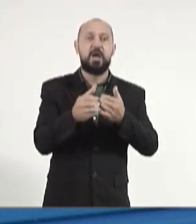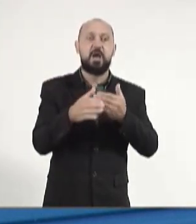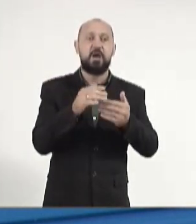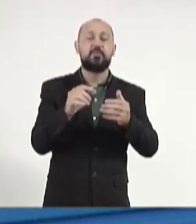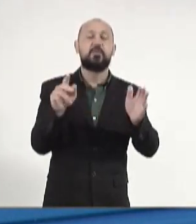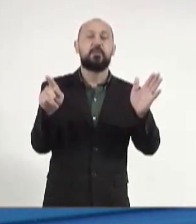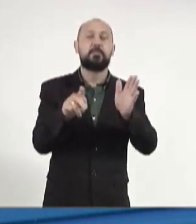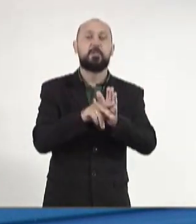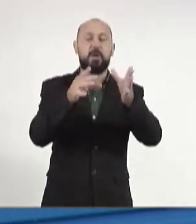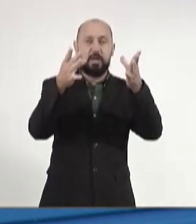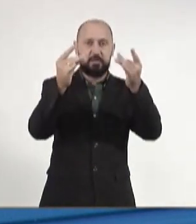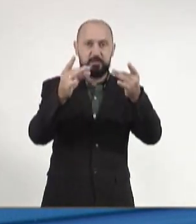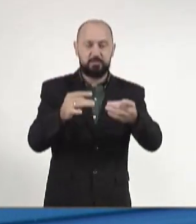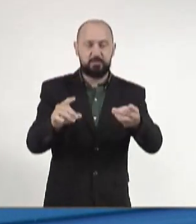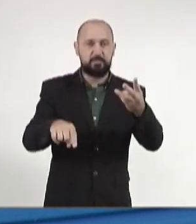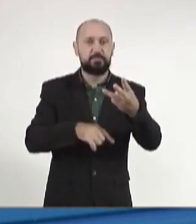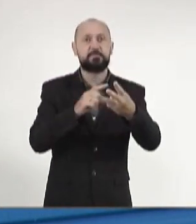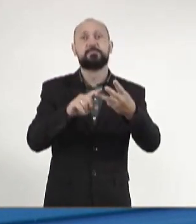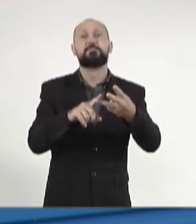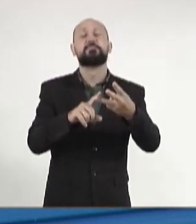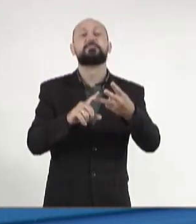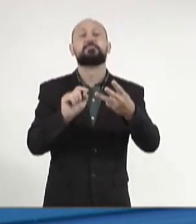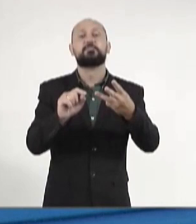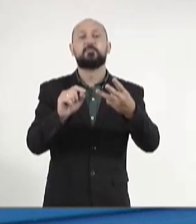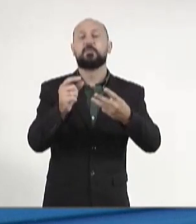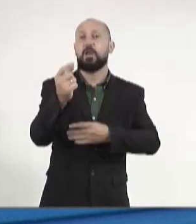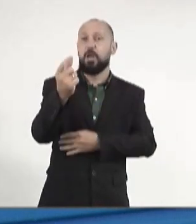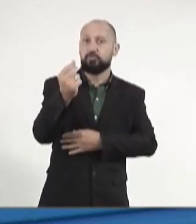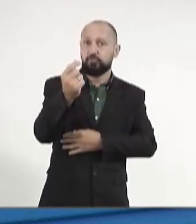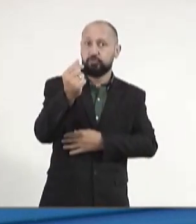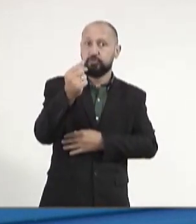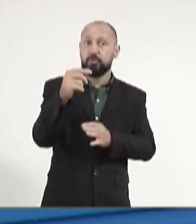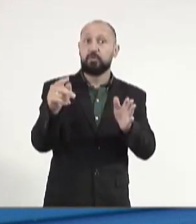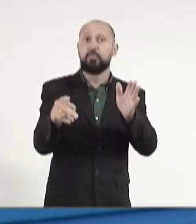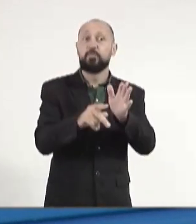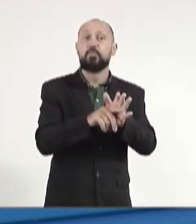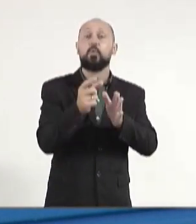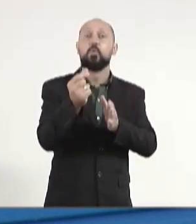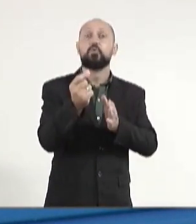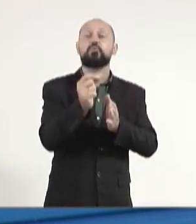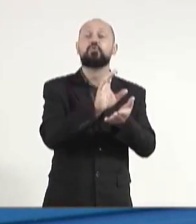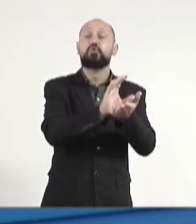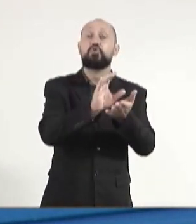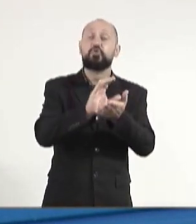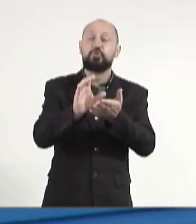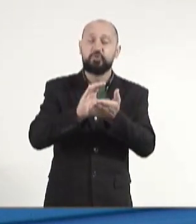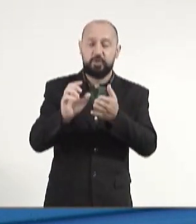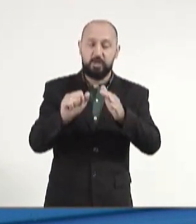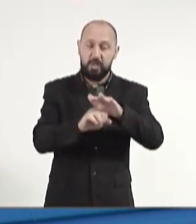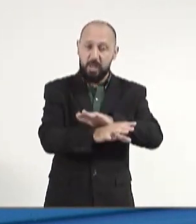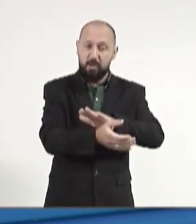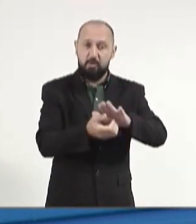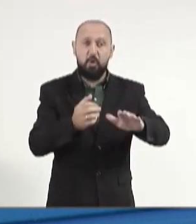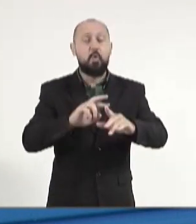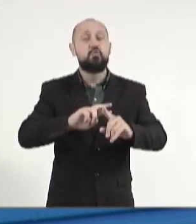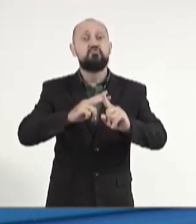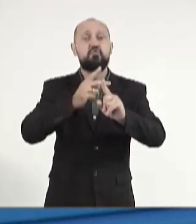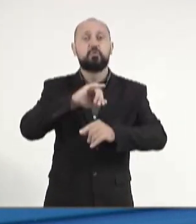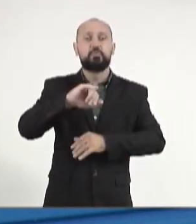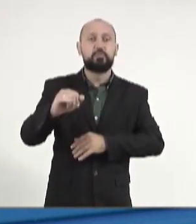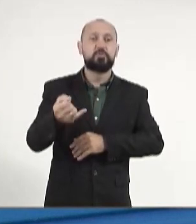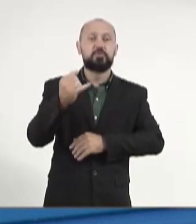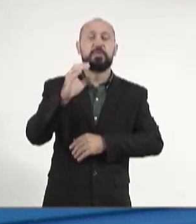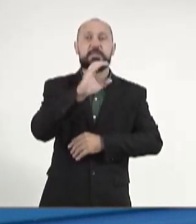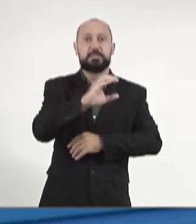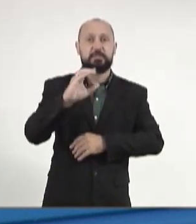fonte, detalhadamente. E terceiro, que o recurso proveniente dos rendimentos financeiros seja